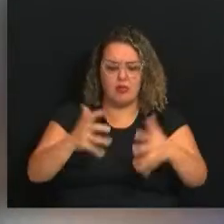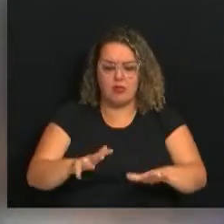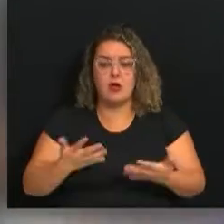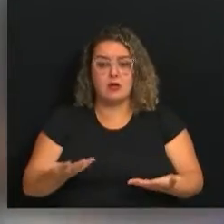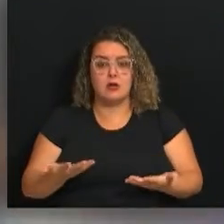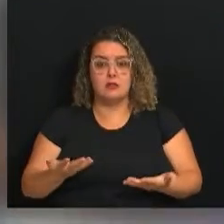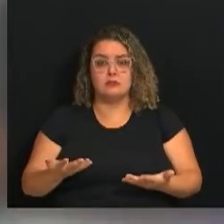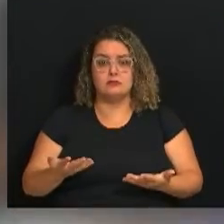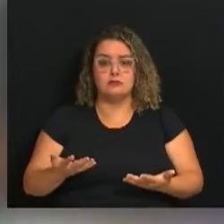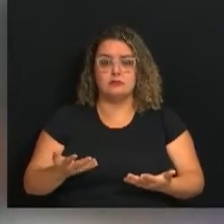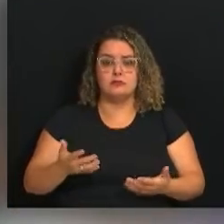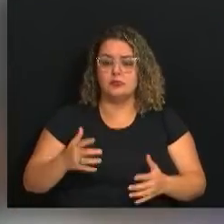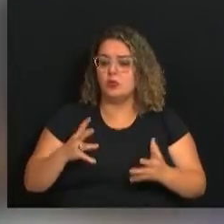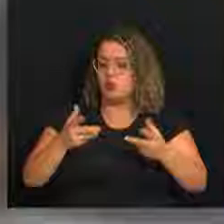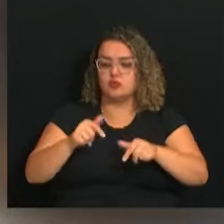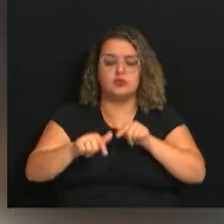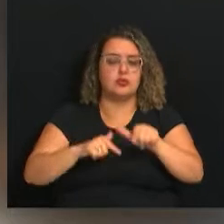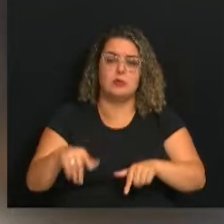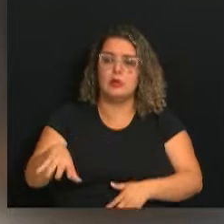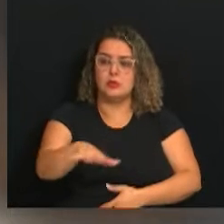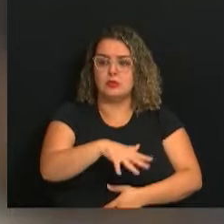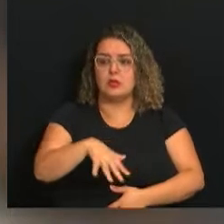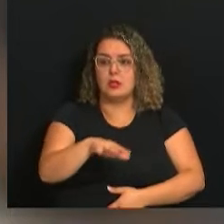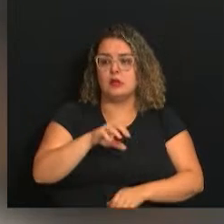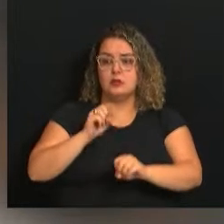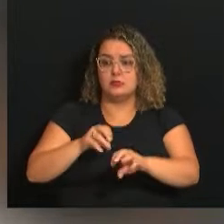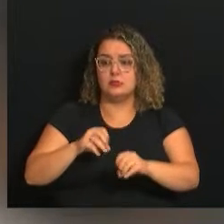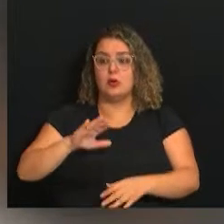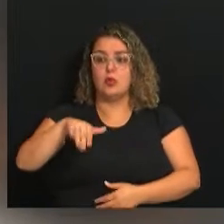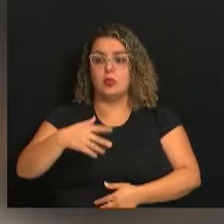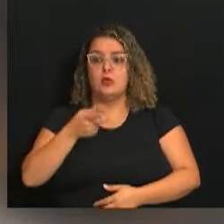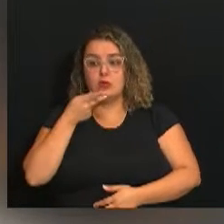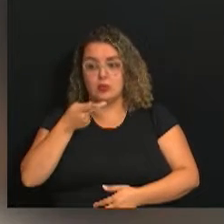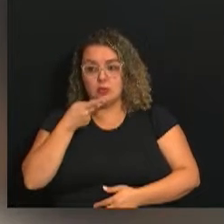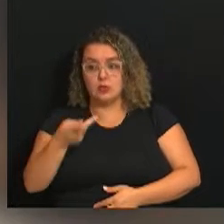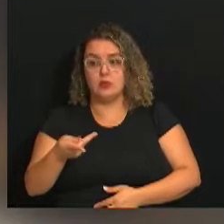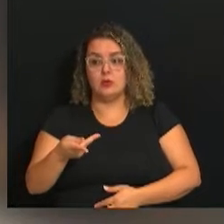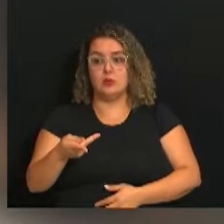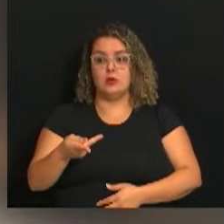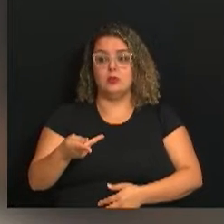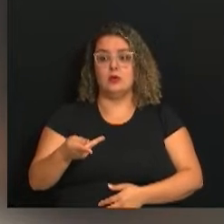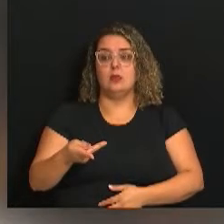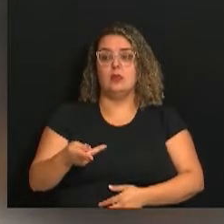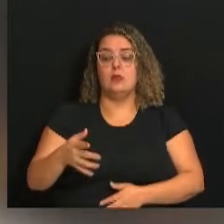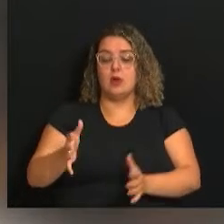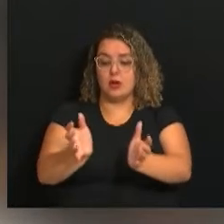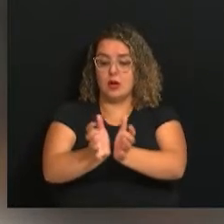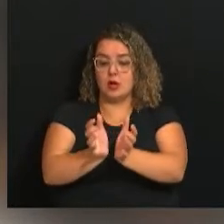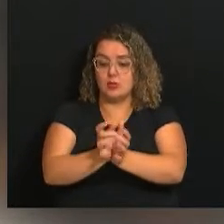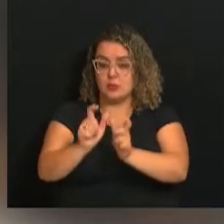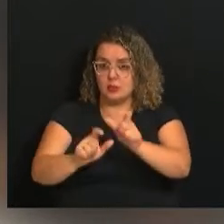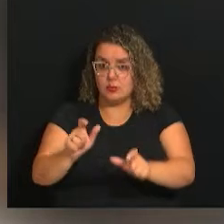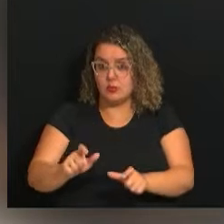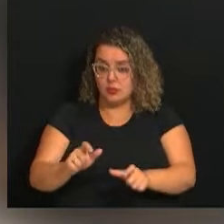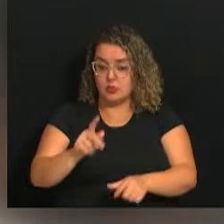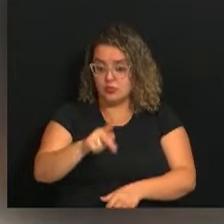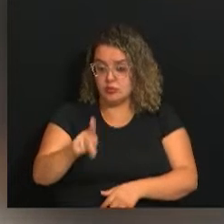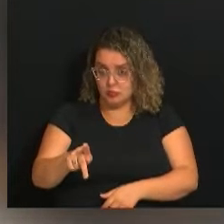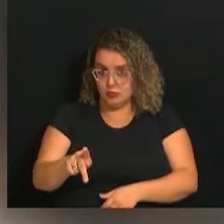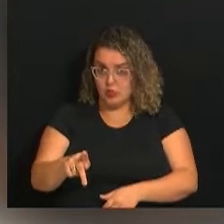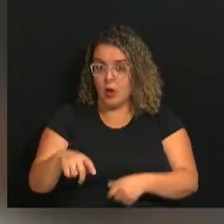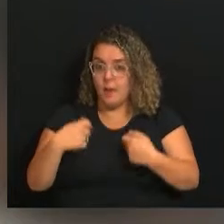Que esse PLC 3 de 2022, de autoria do governador Dória, é um